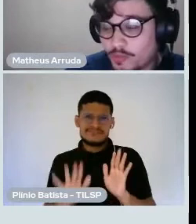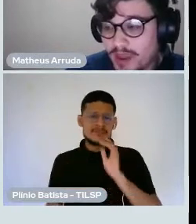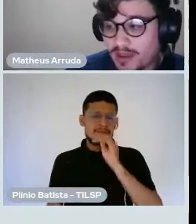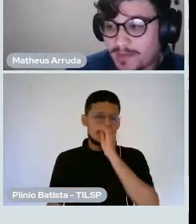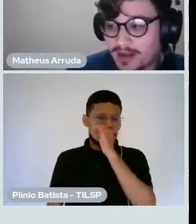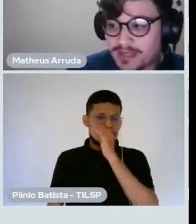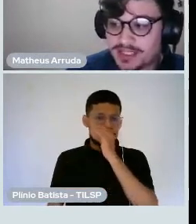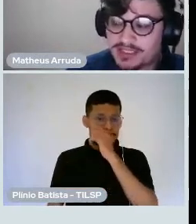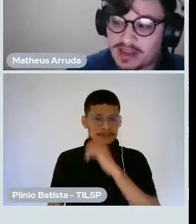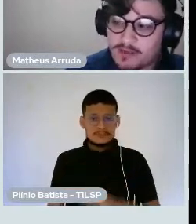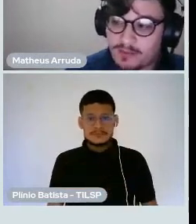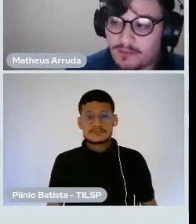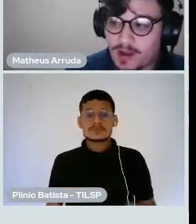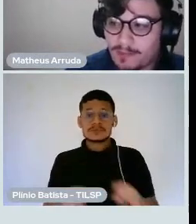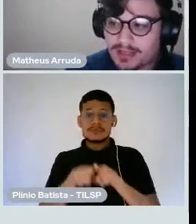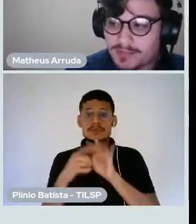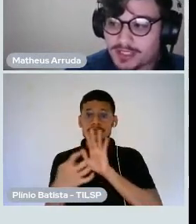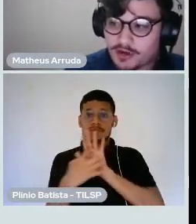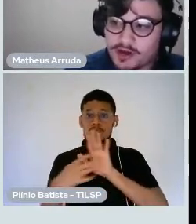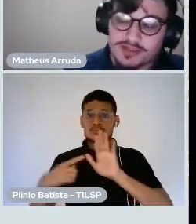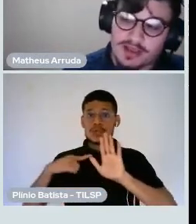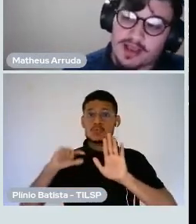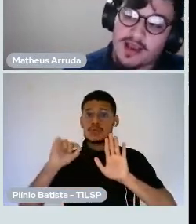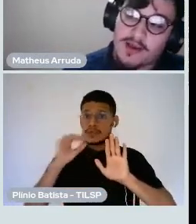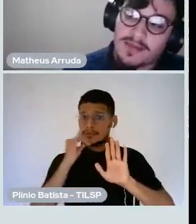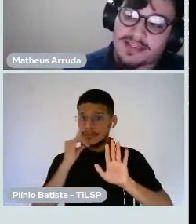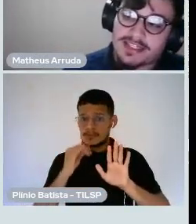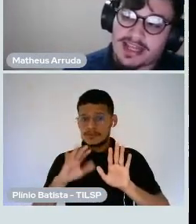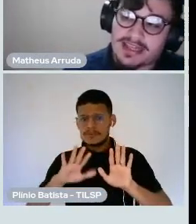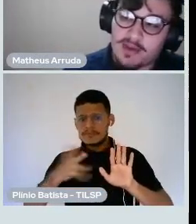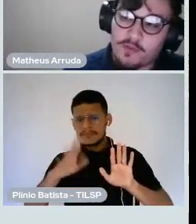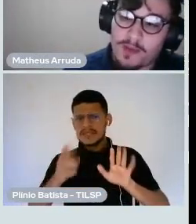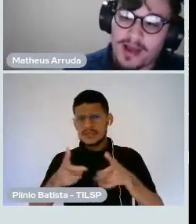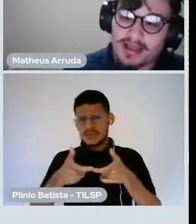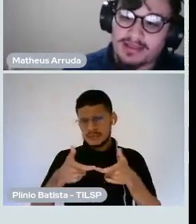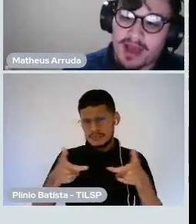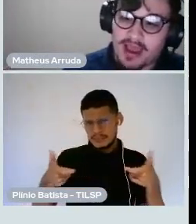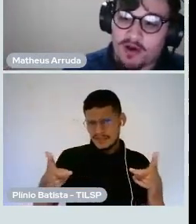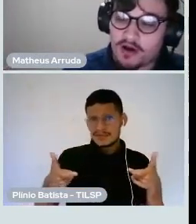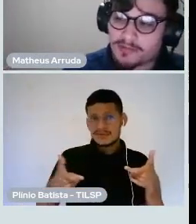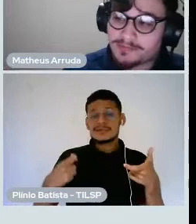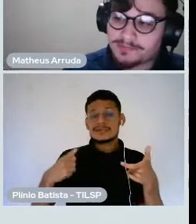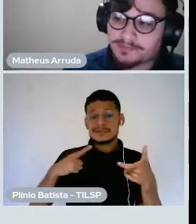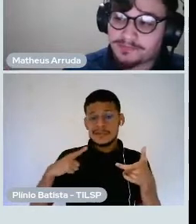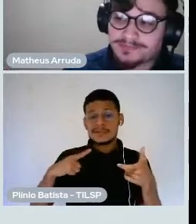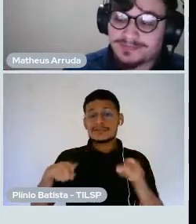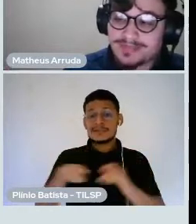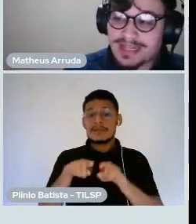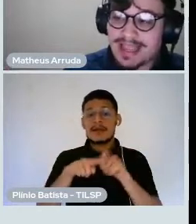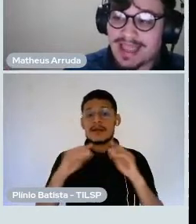E no meio da pirâmide a gente tem uma parte mais grossa, mas a gente já tem uma parte maior